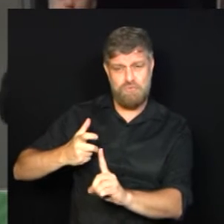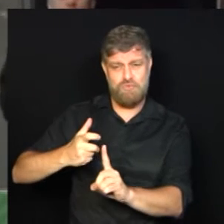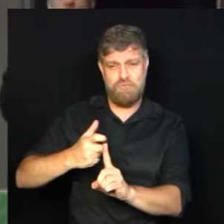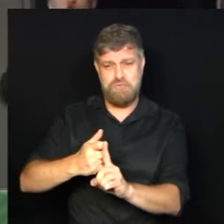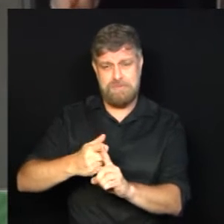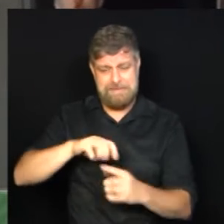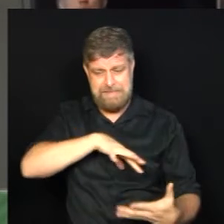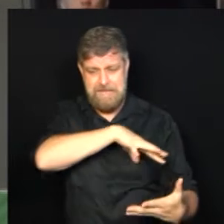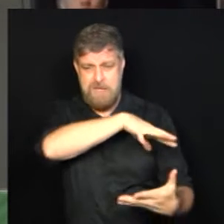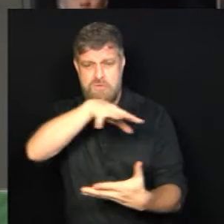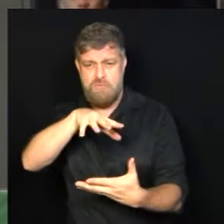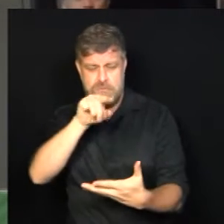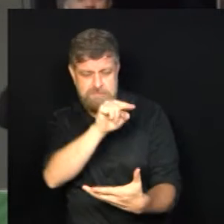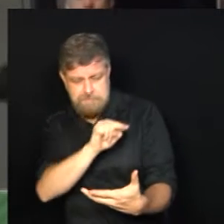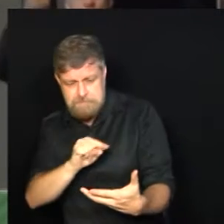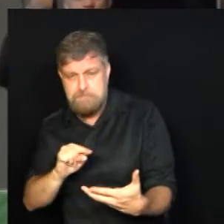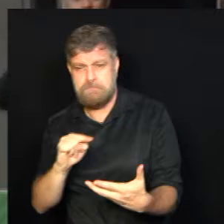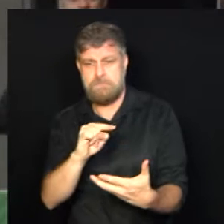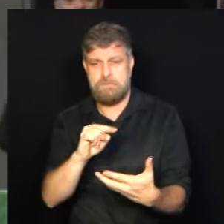do mundo.